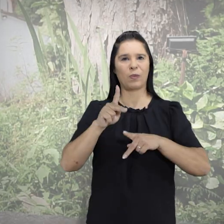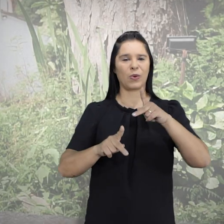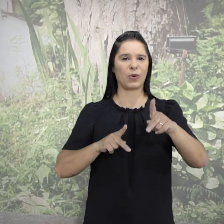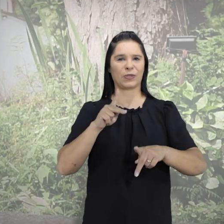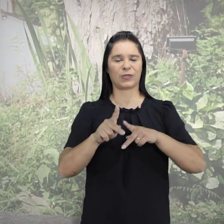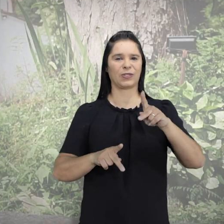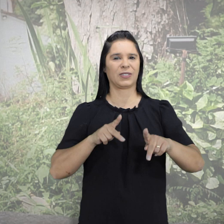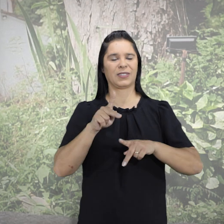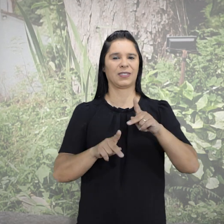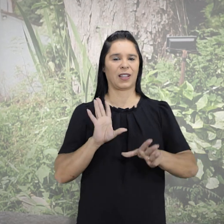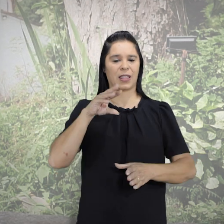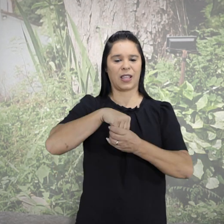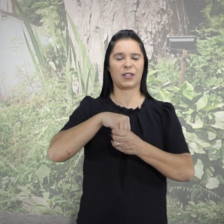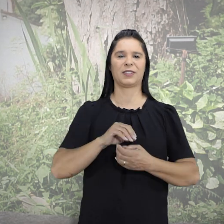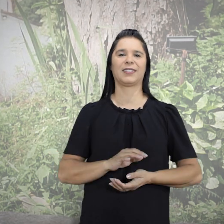povo.